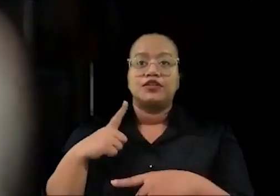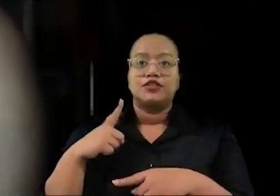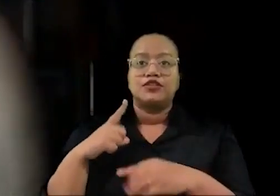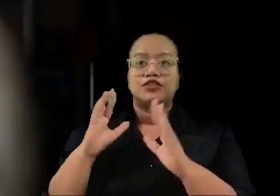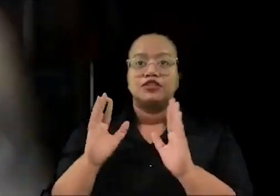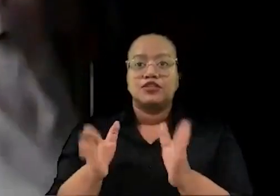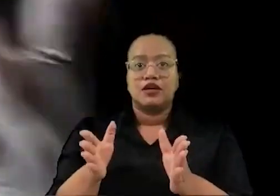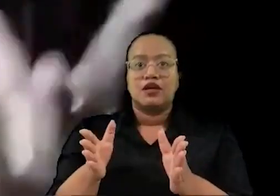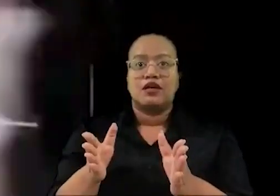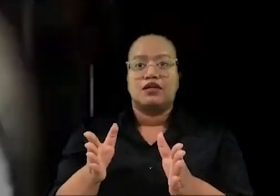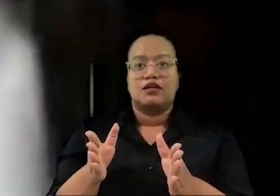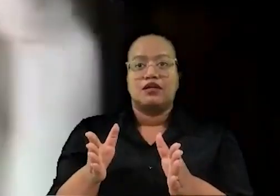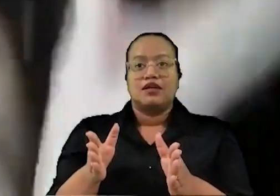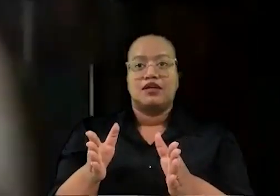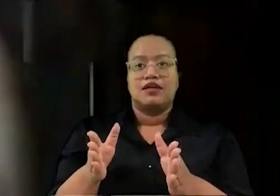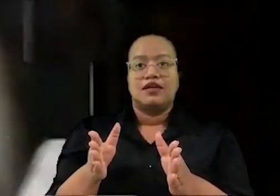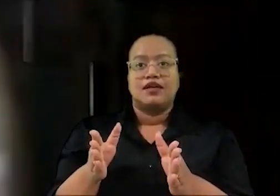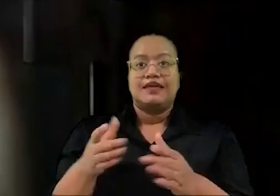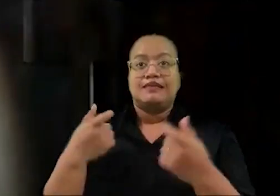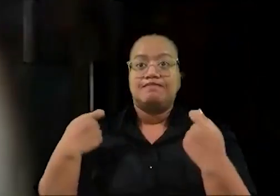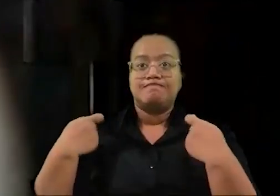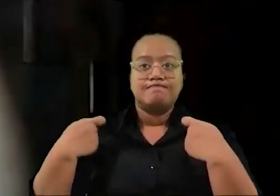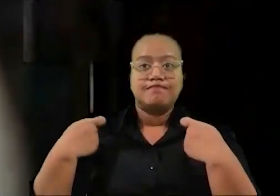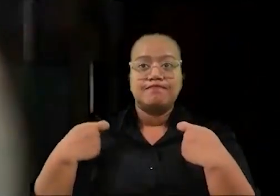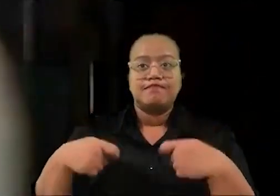a necessidade aumentou, tomou